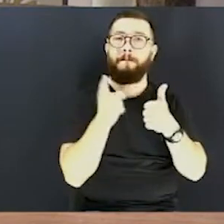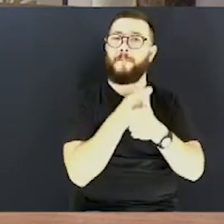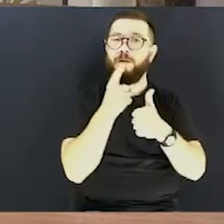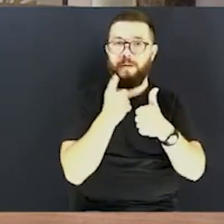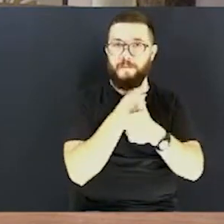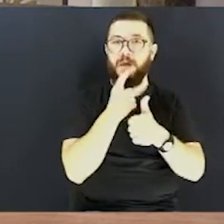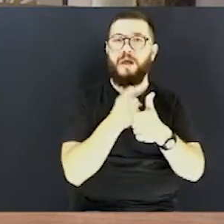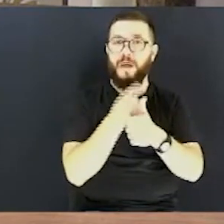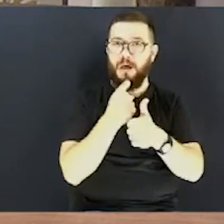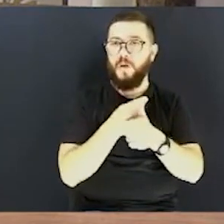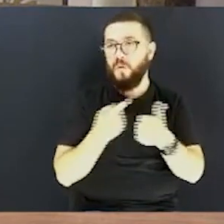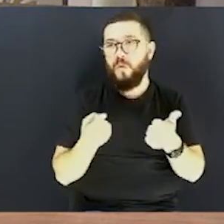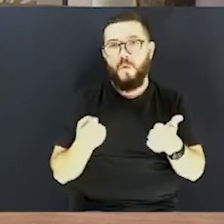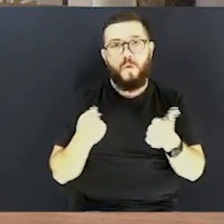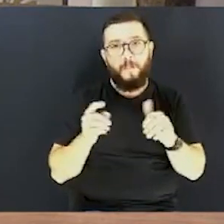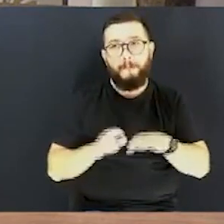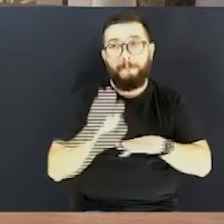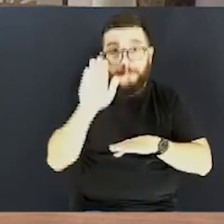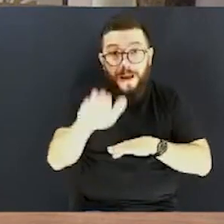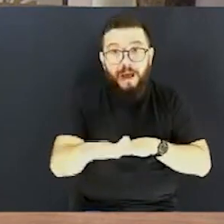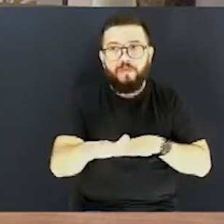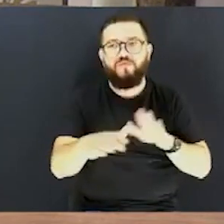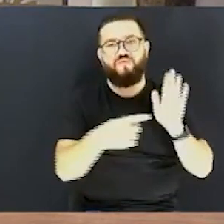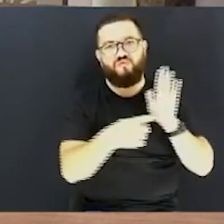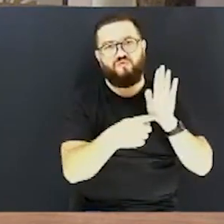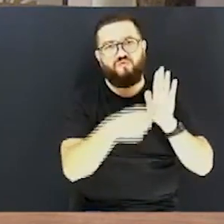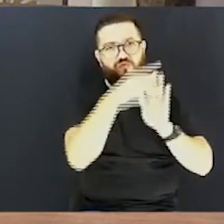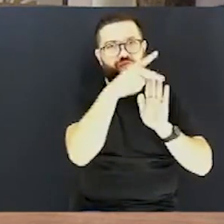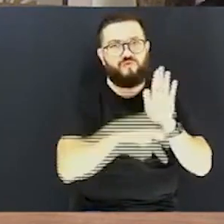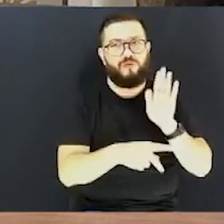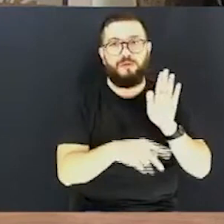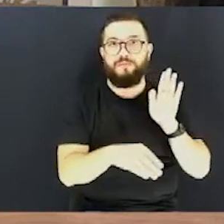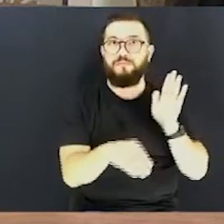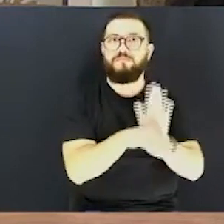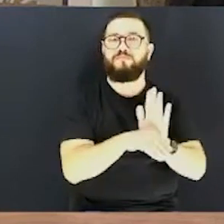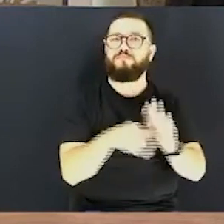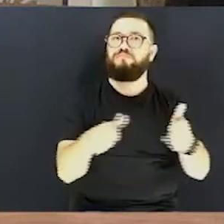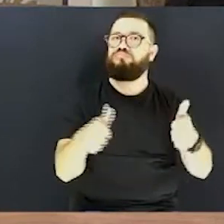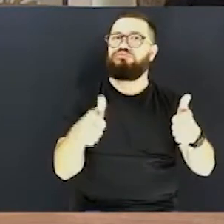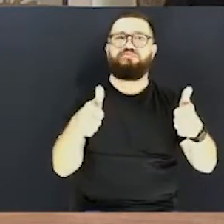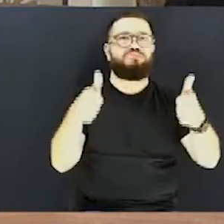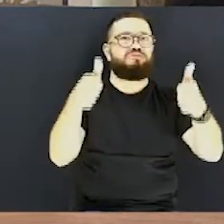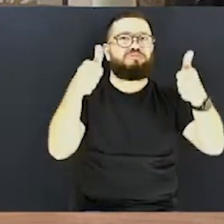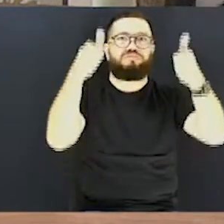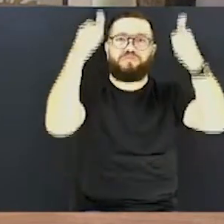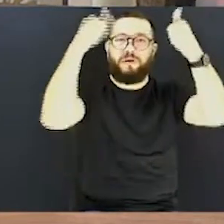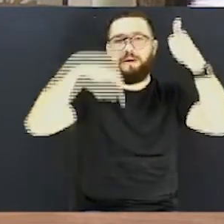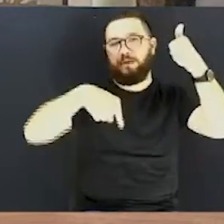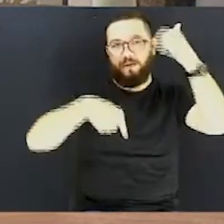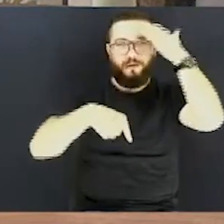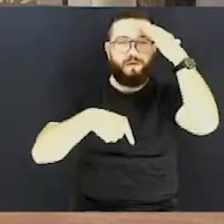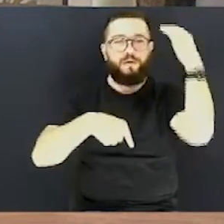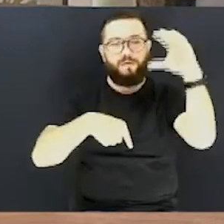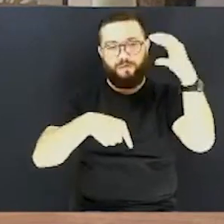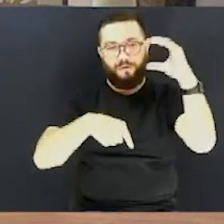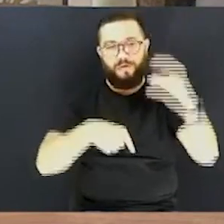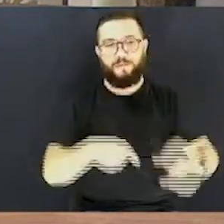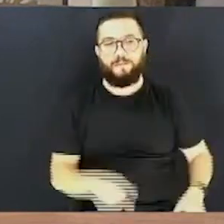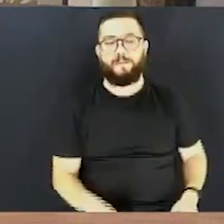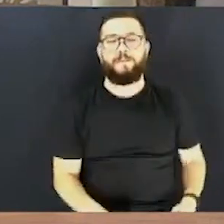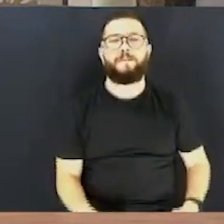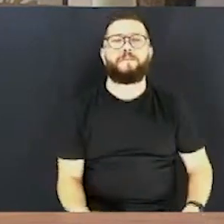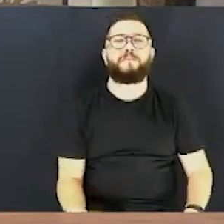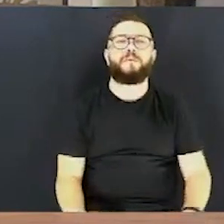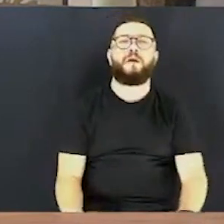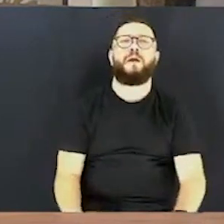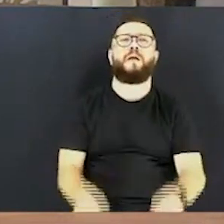Curitiba possa realmente melhorar em diversos indicadores. E vale comentar que muito mais importante